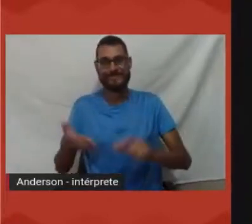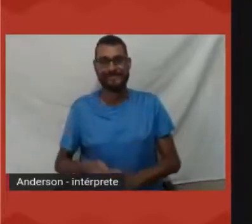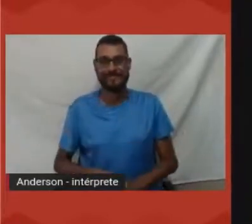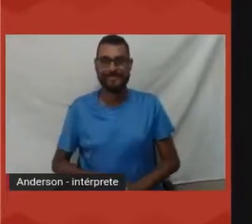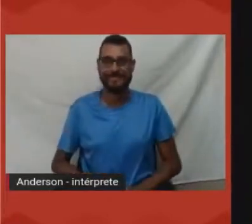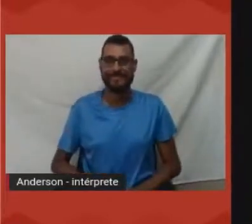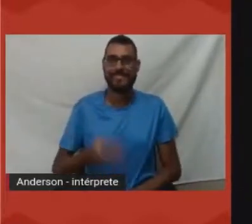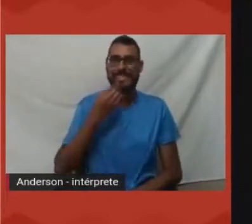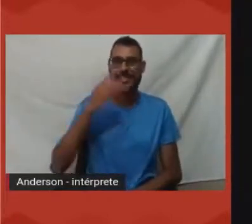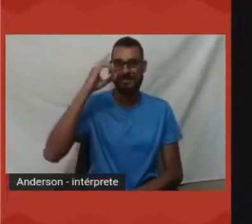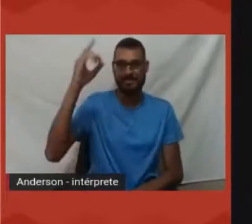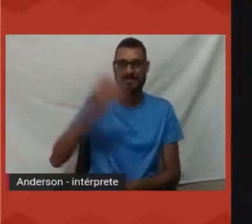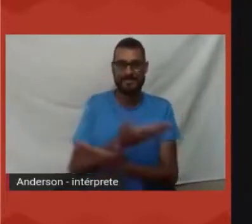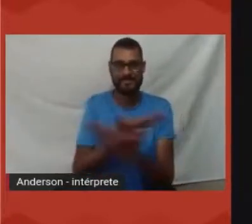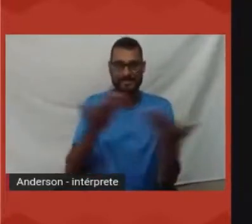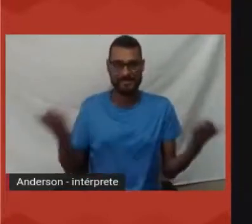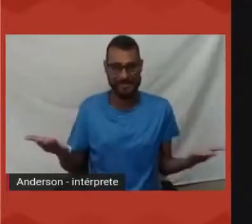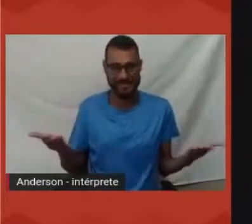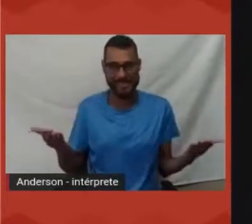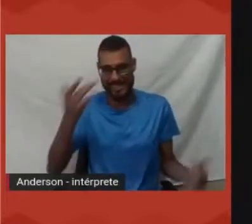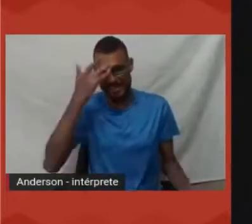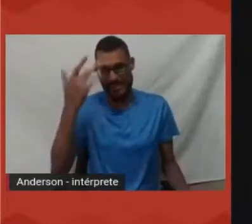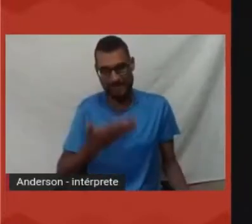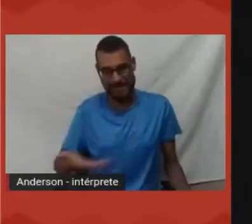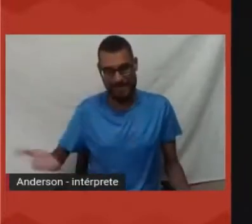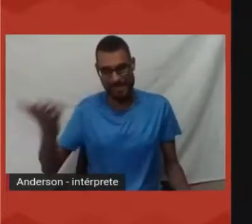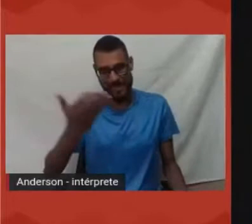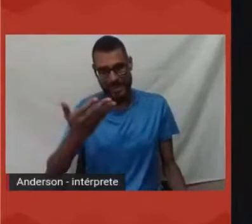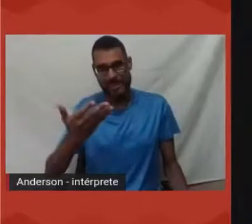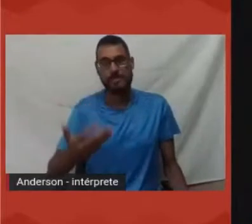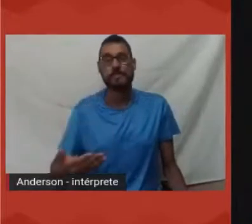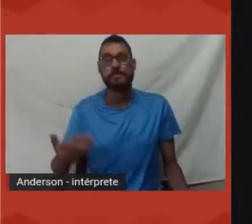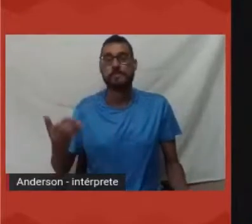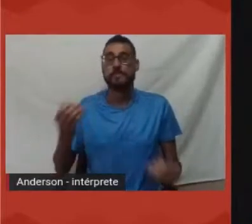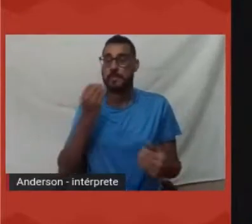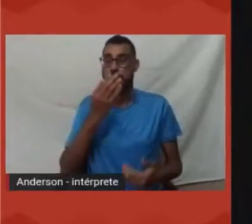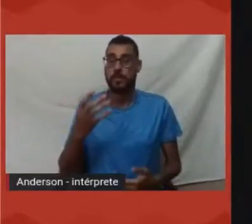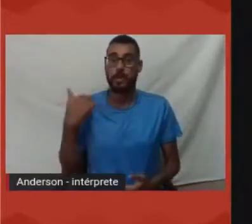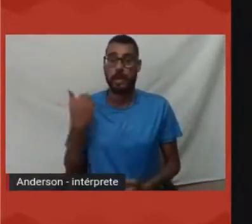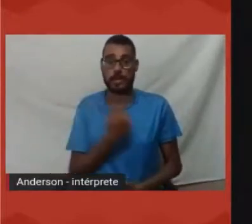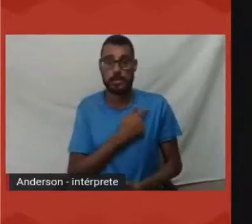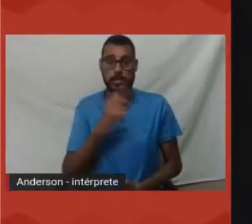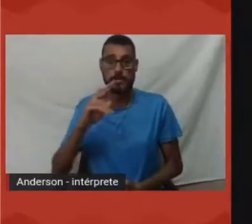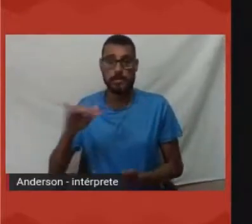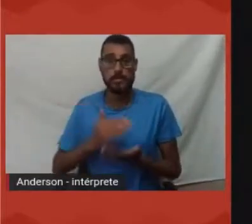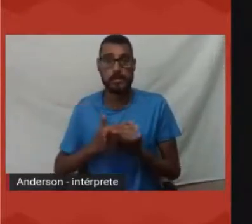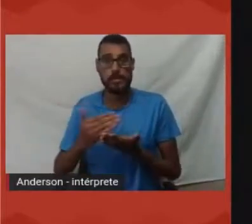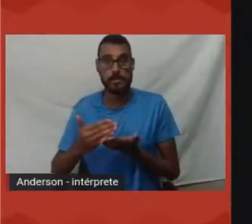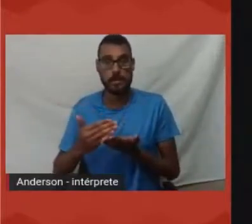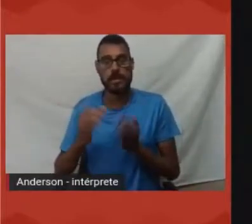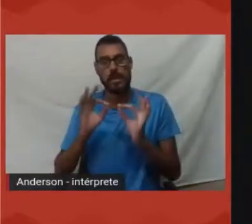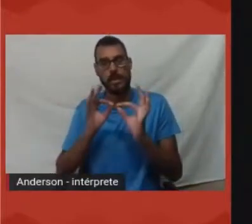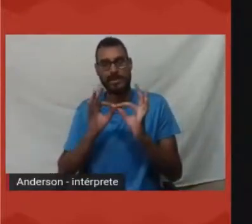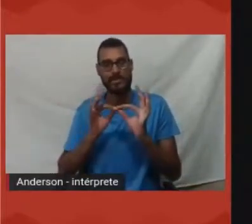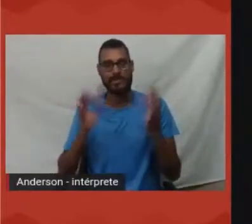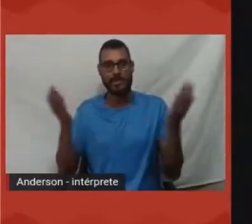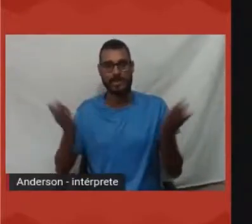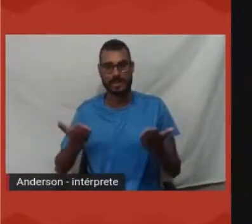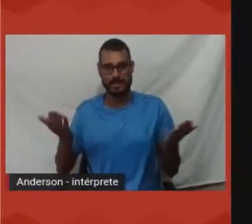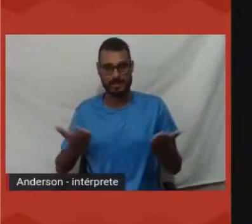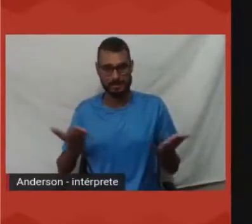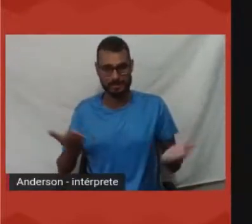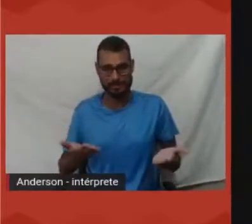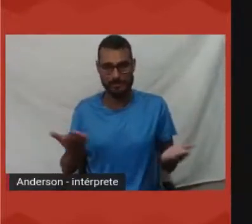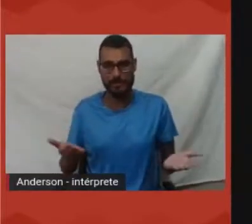Bom dia a todos, então. Pessoal, nós vamos começar, então, a oficina aqui,